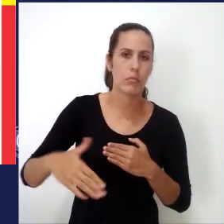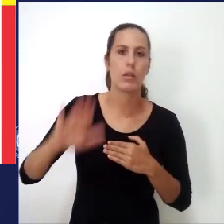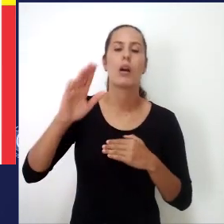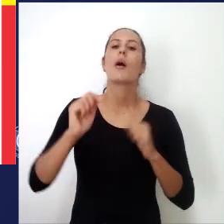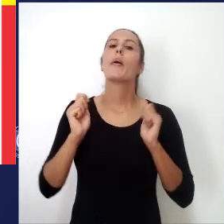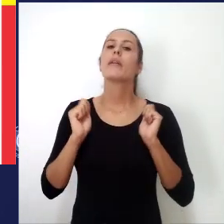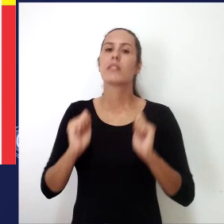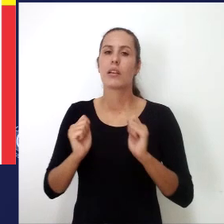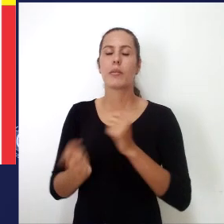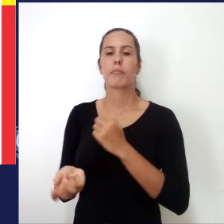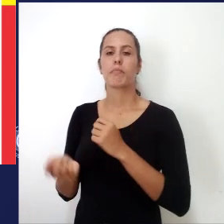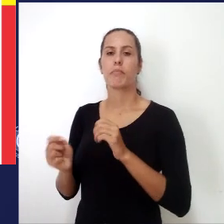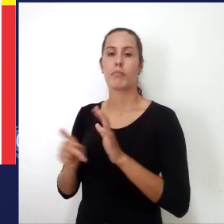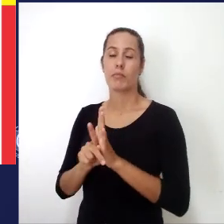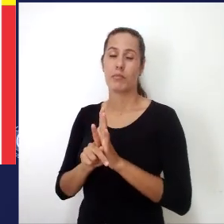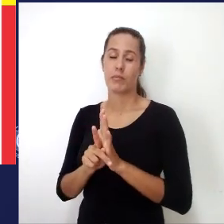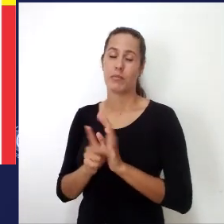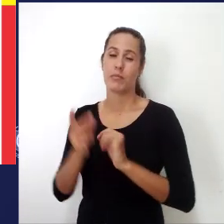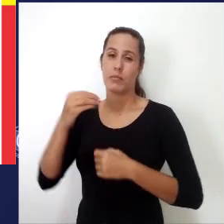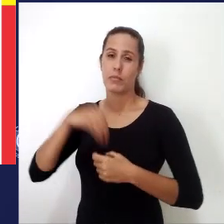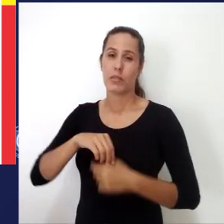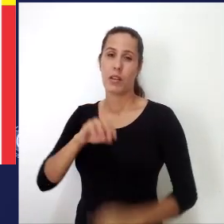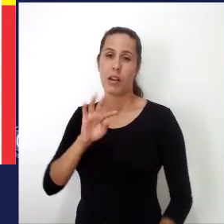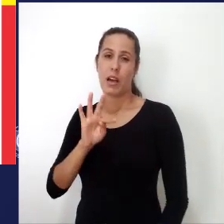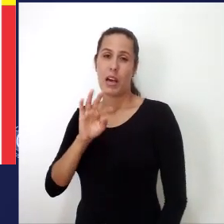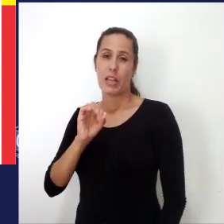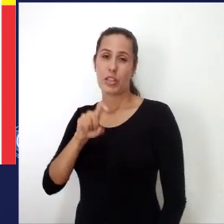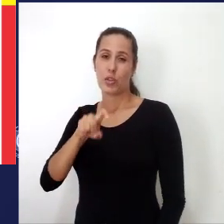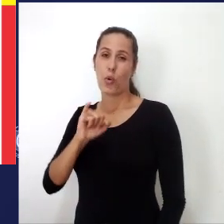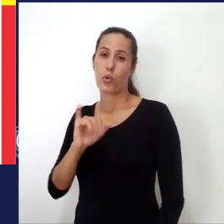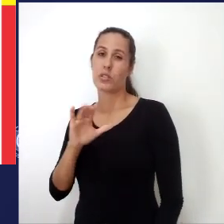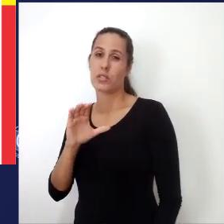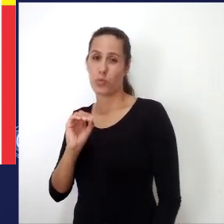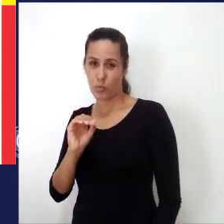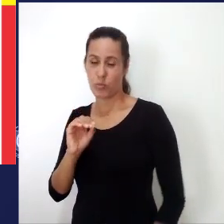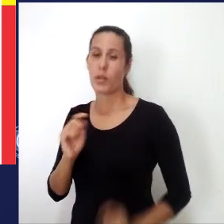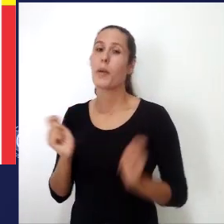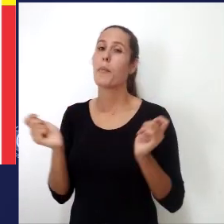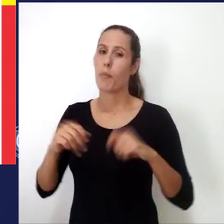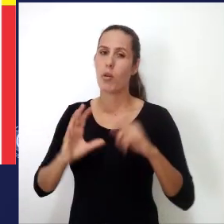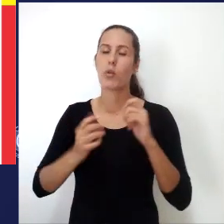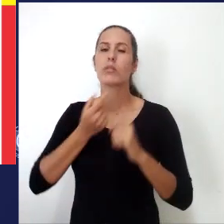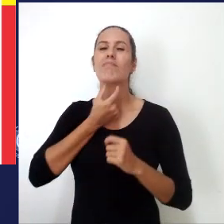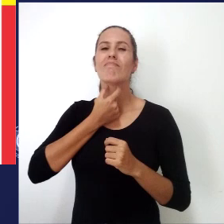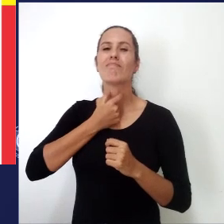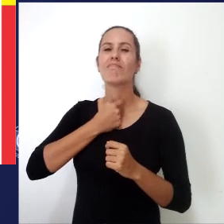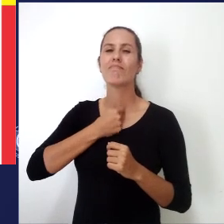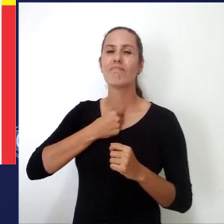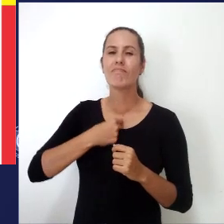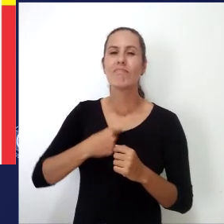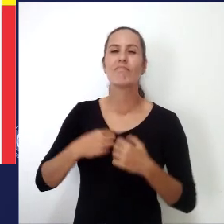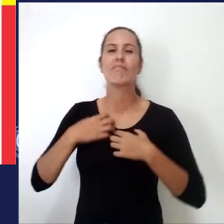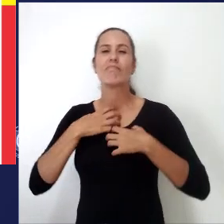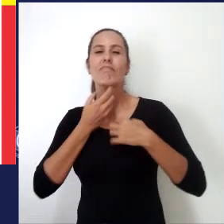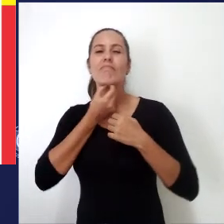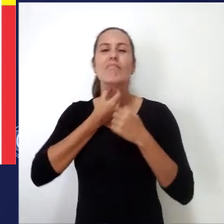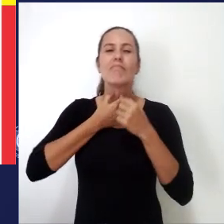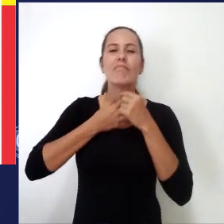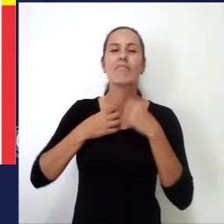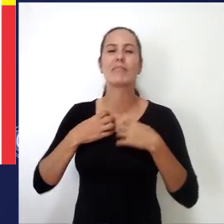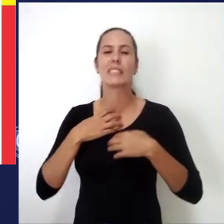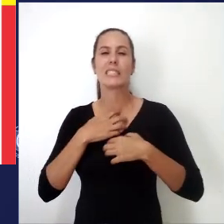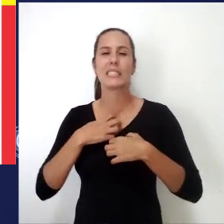for prolongadamente, né, tem um poder tóxico e causa aí uma irritação no